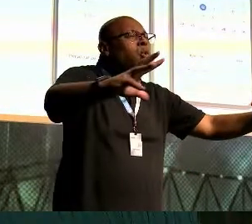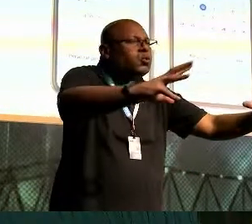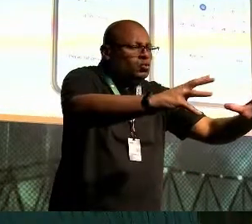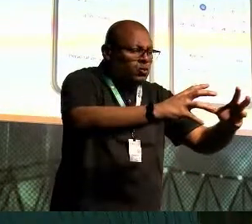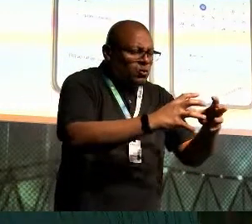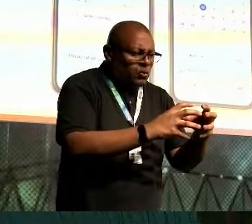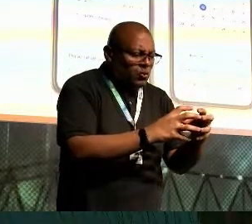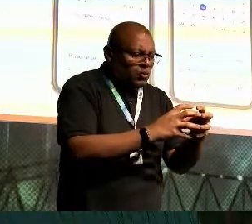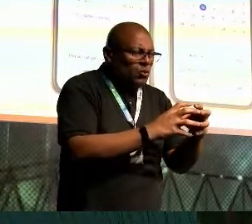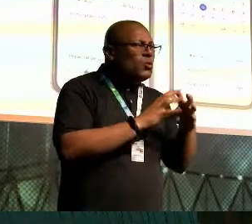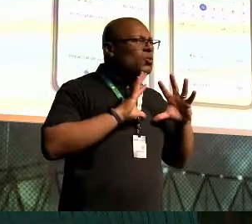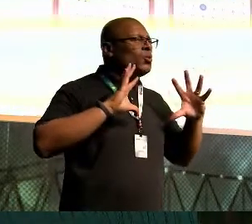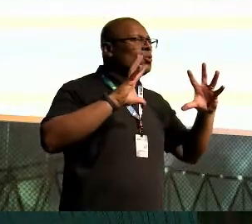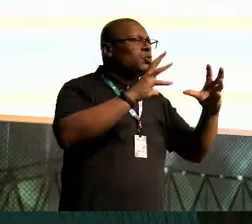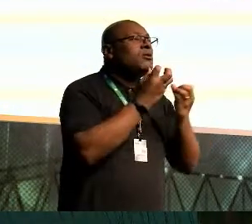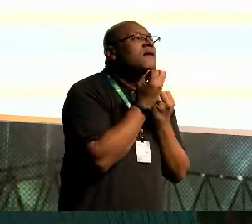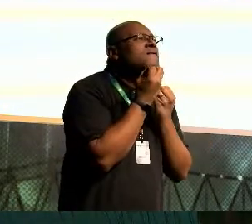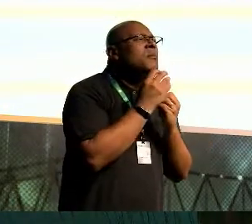E, por último,